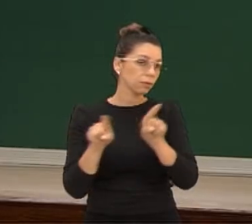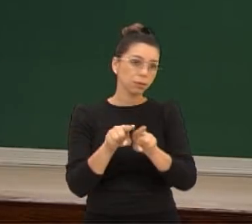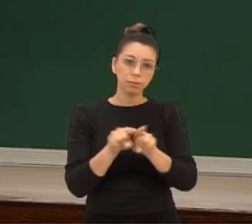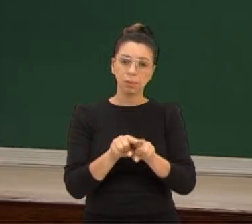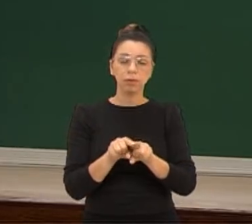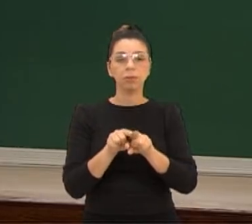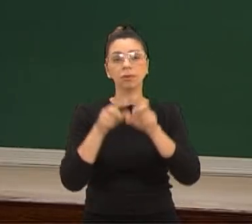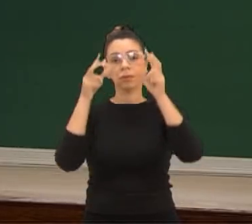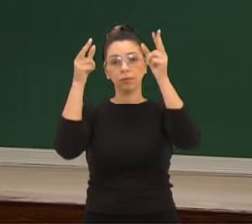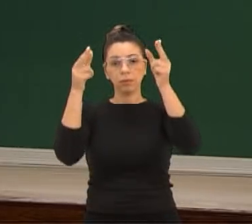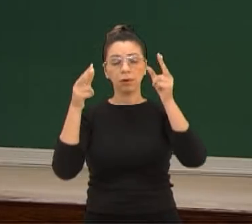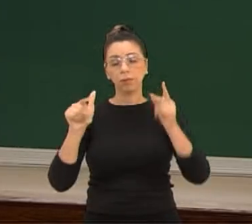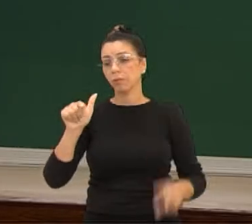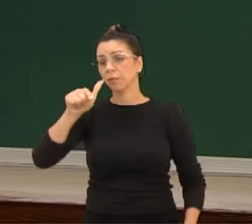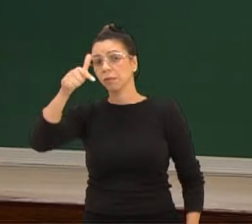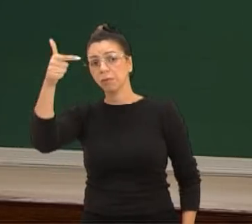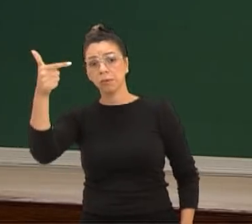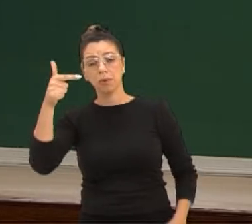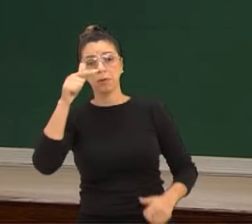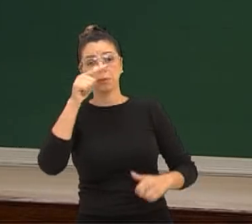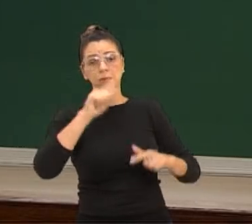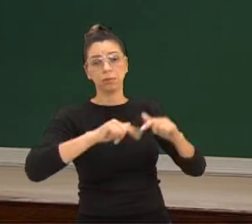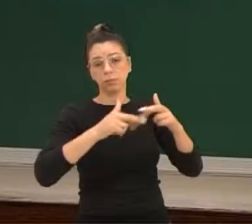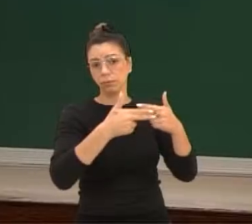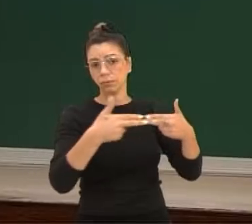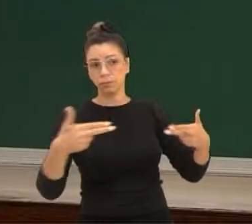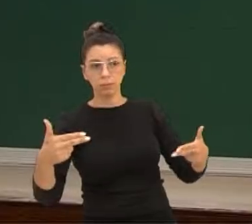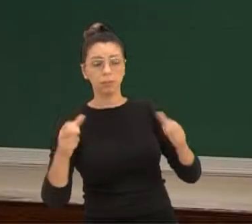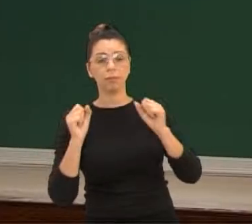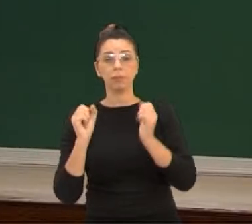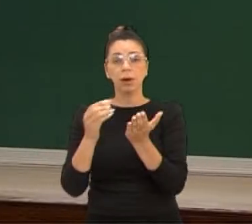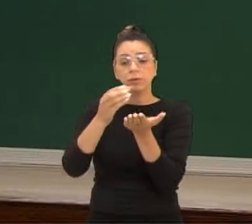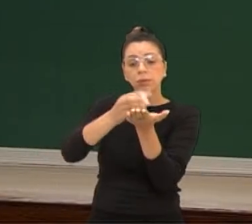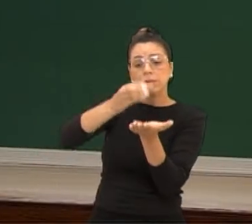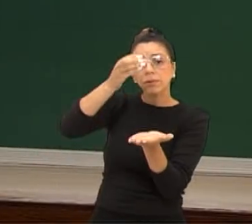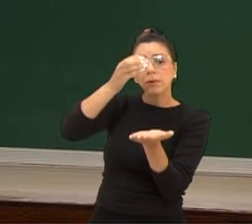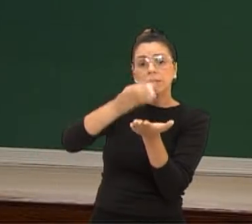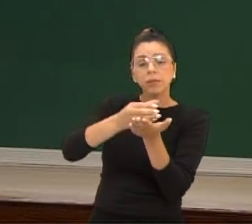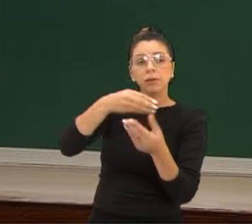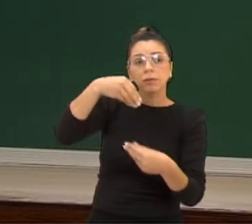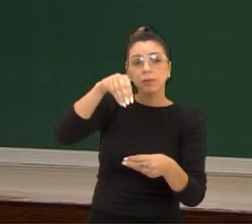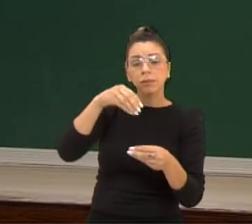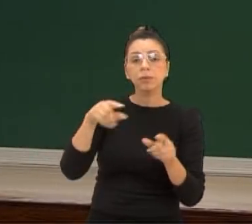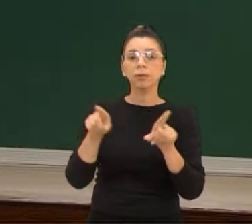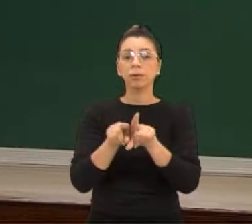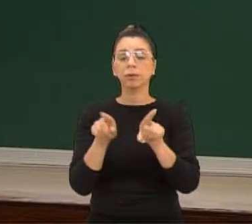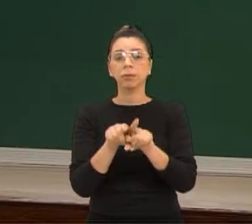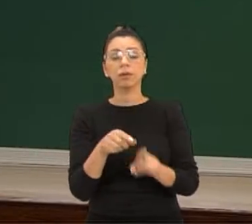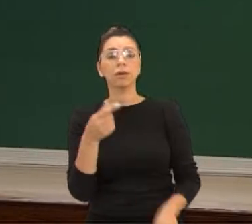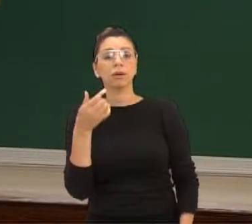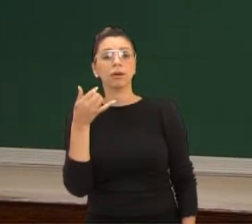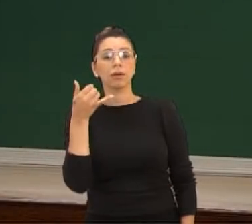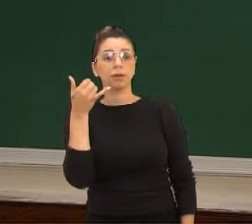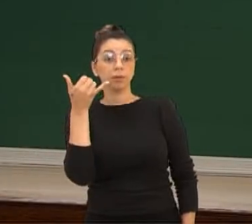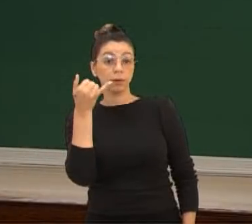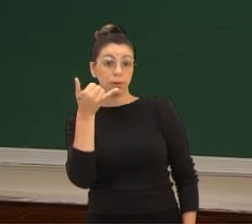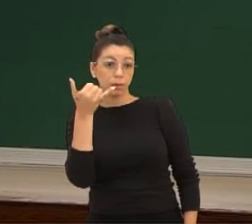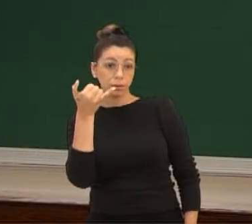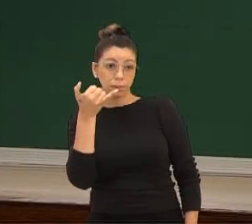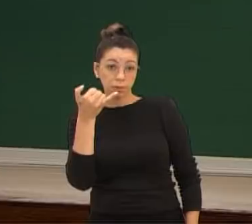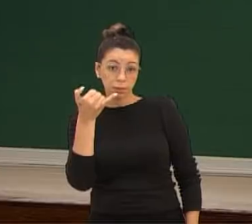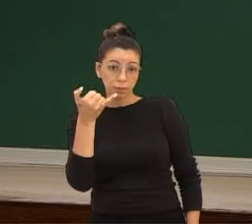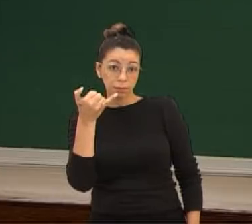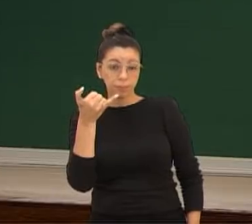mesma coisa com outros materiais. Podemos fazer isso com um copinho plástico, com a caneta da lousa, que